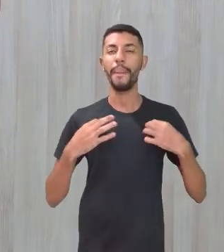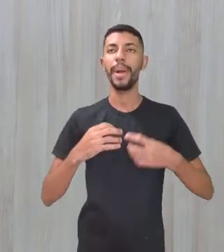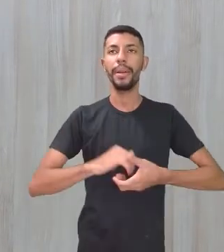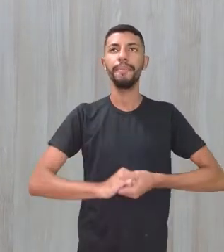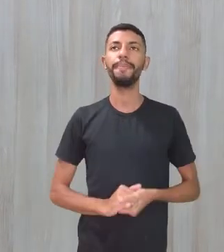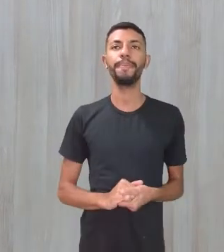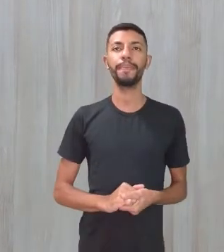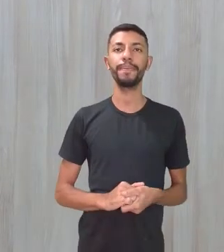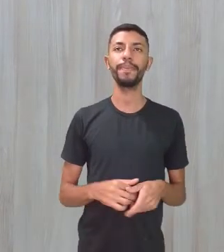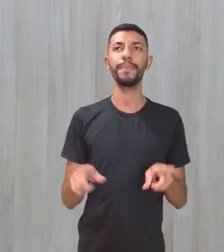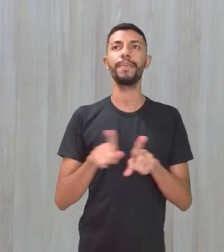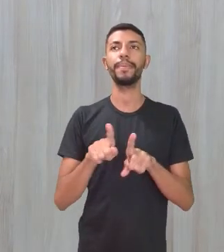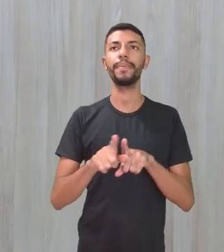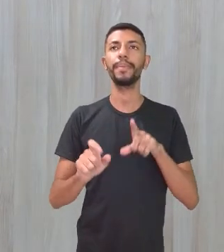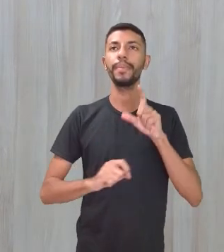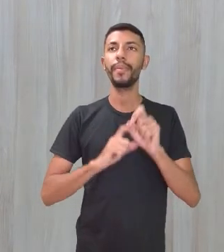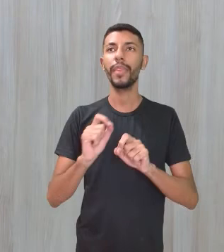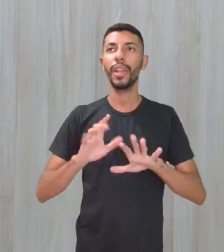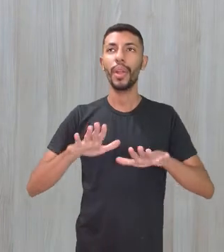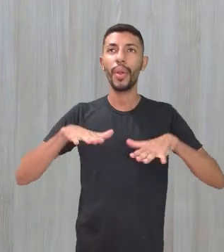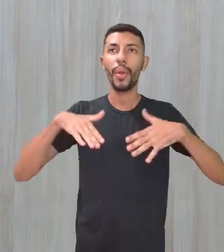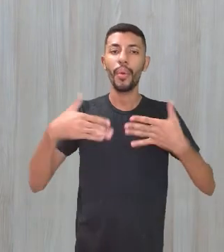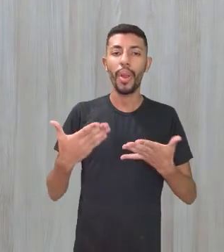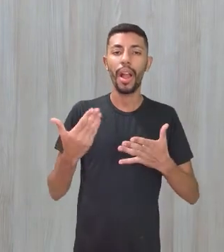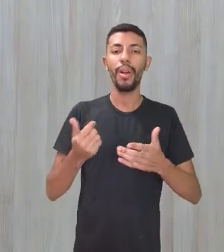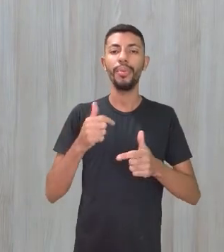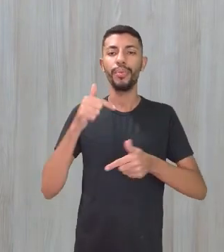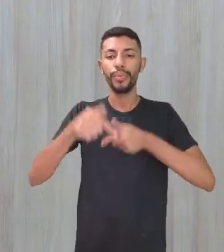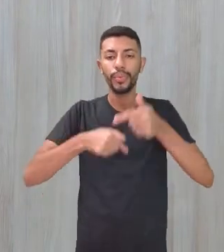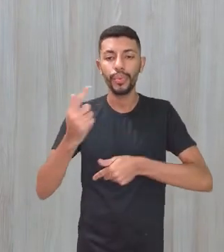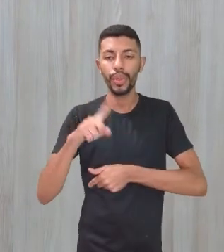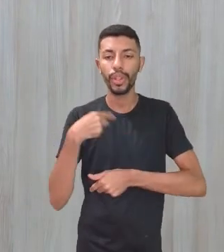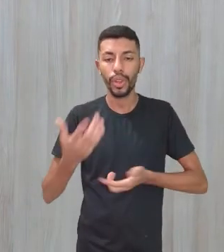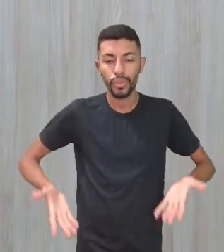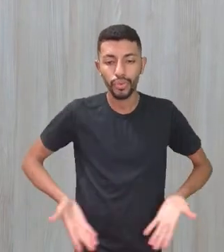E que atividade desenvolvemos com